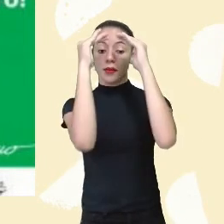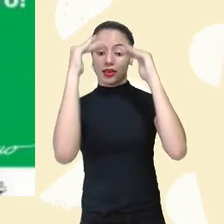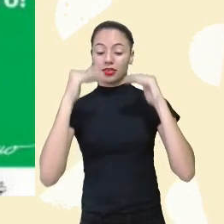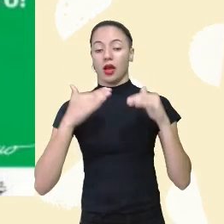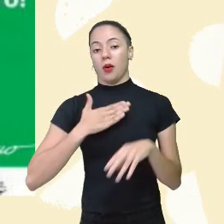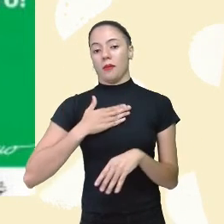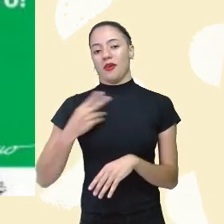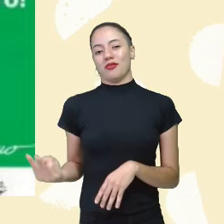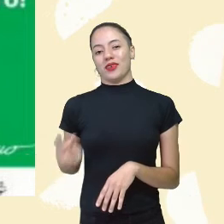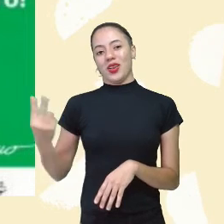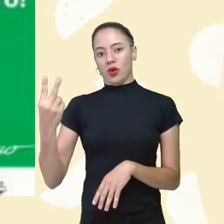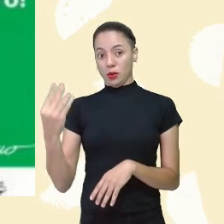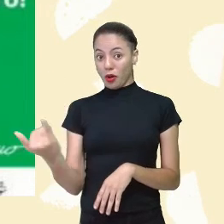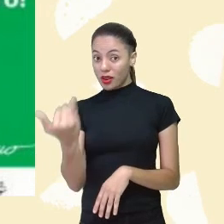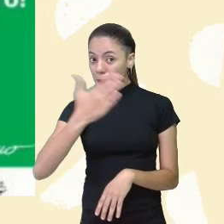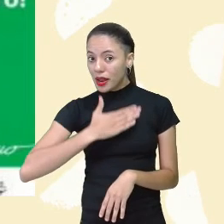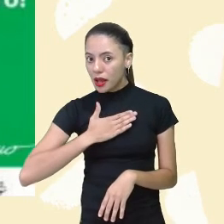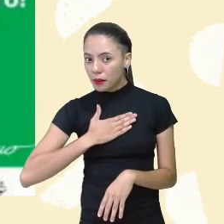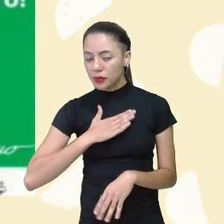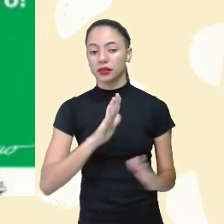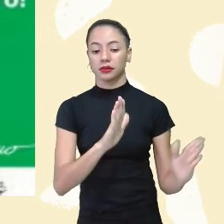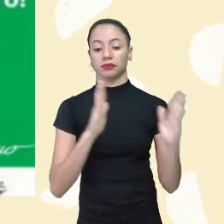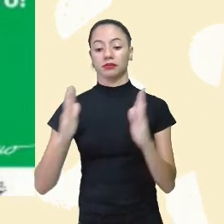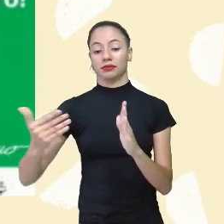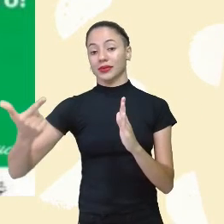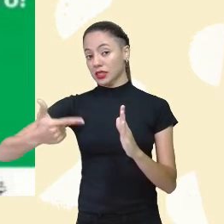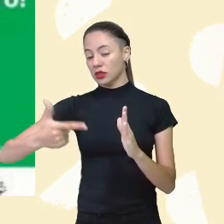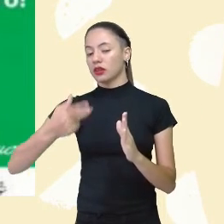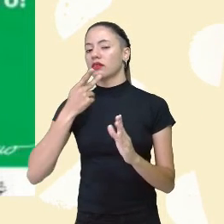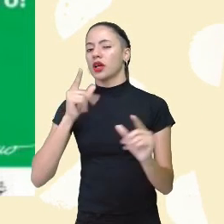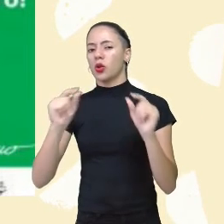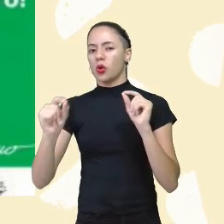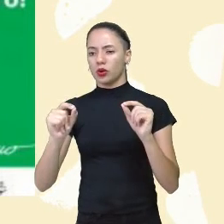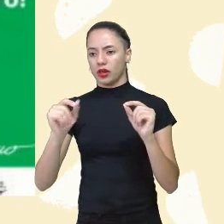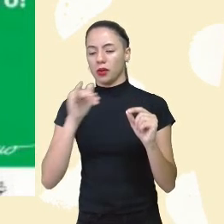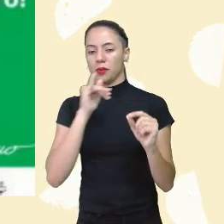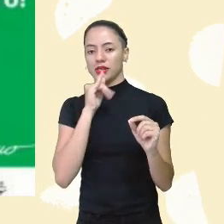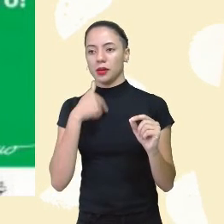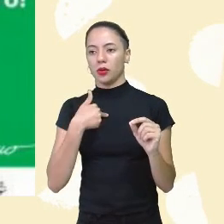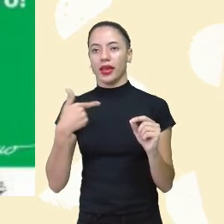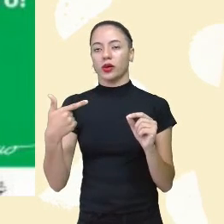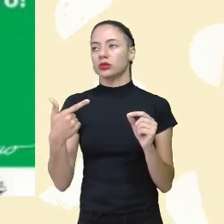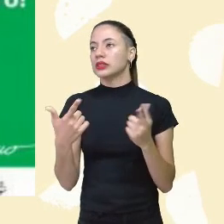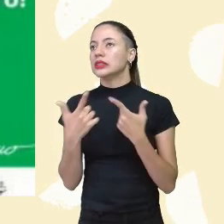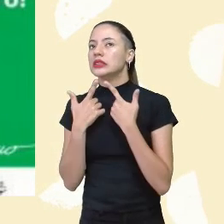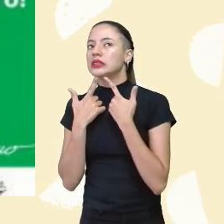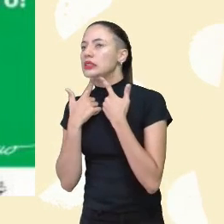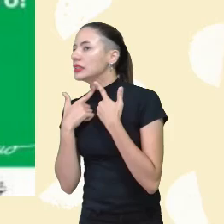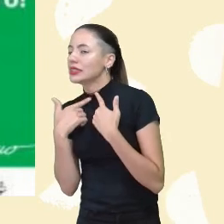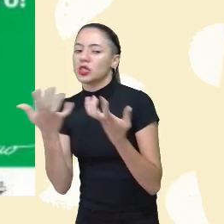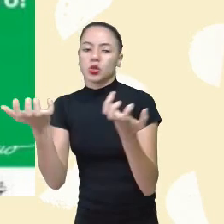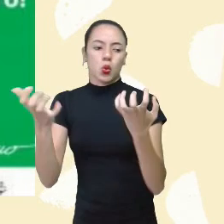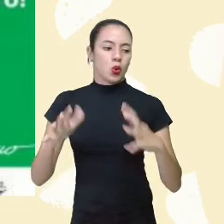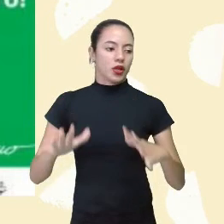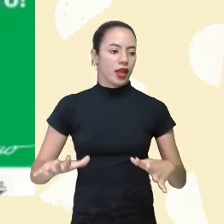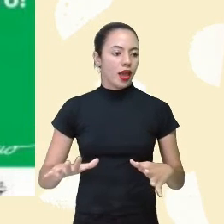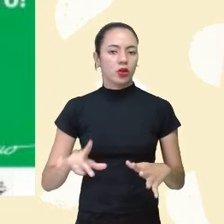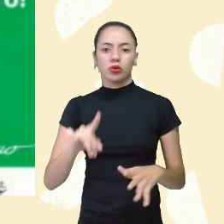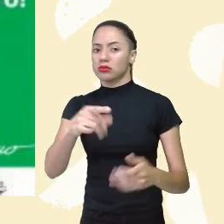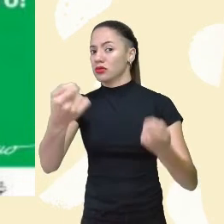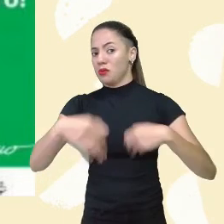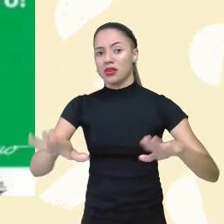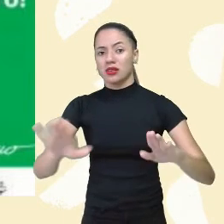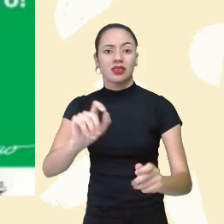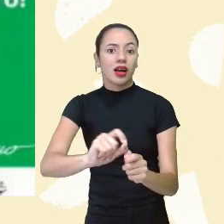para você, viu, pessoal? Exatamente. E o 2 diz aí, ó, não faça nada contra a sua vontade, nem contra a vontade do outro. Então, é